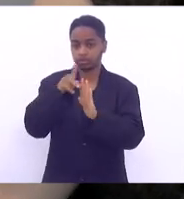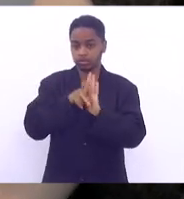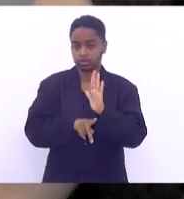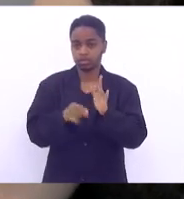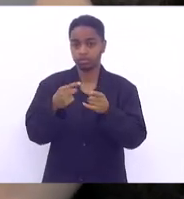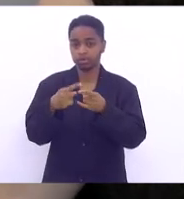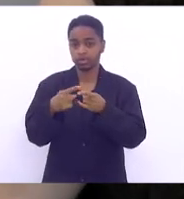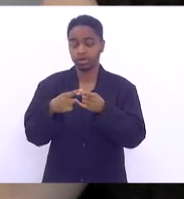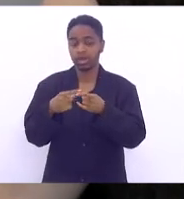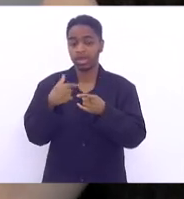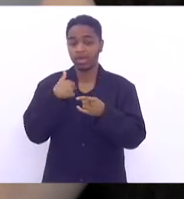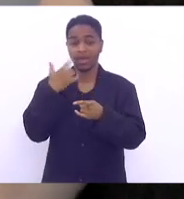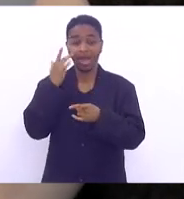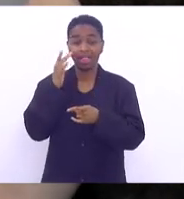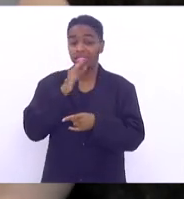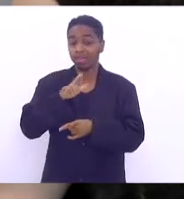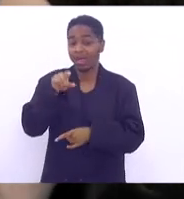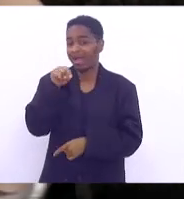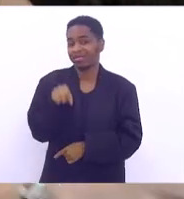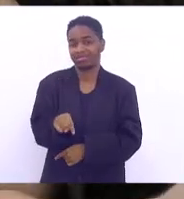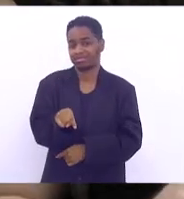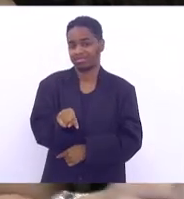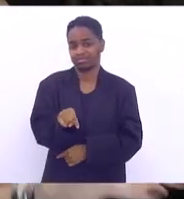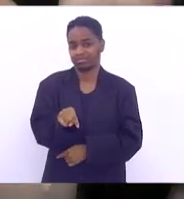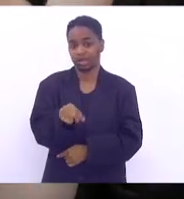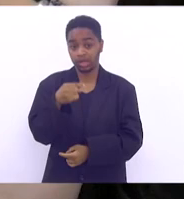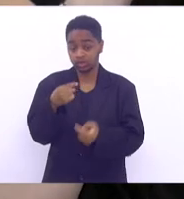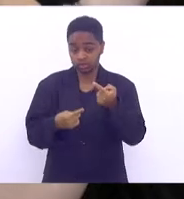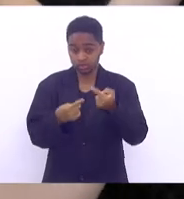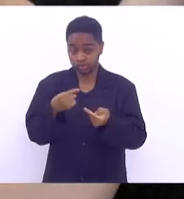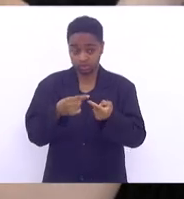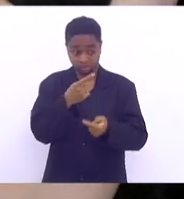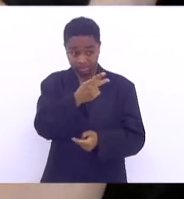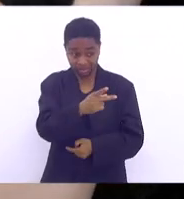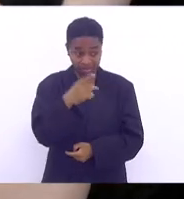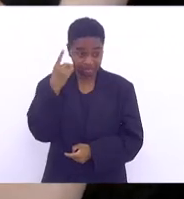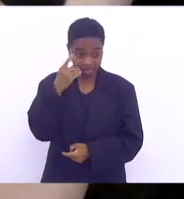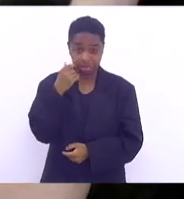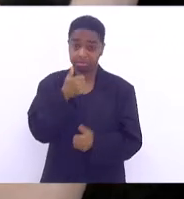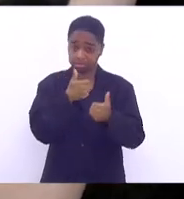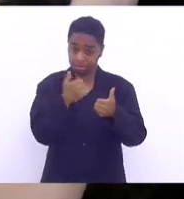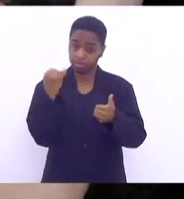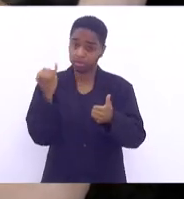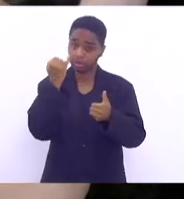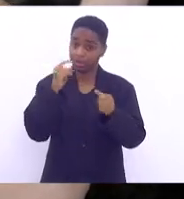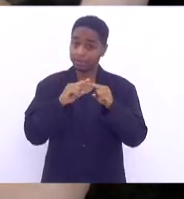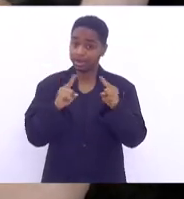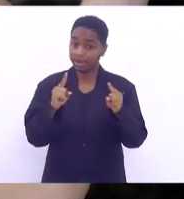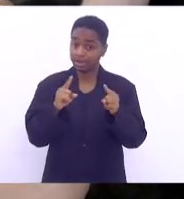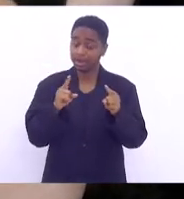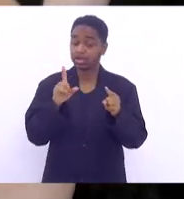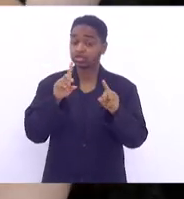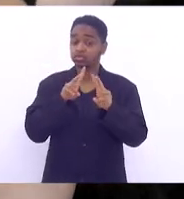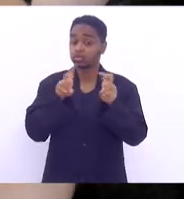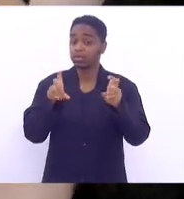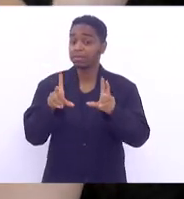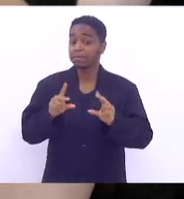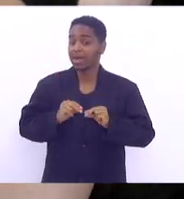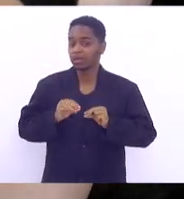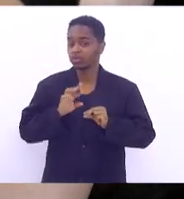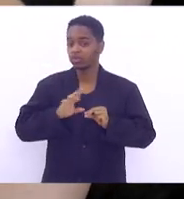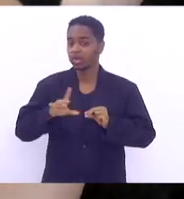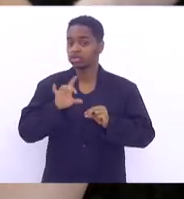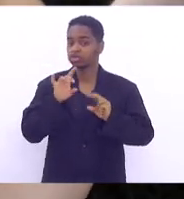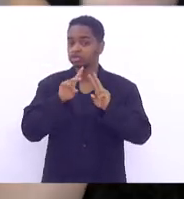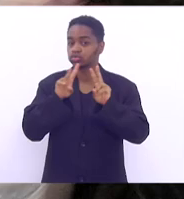eu acho que não era aqui. Eu acho que essa discussão que trouxe o deputado Luiz Paulo ela é pertinente, mas ela é de mérito, ela não é de